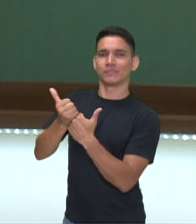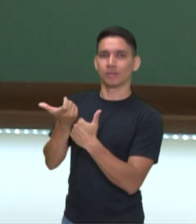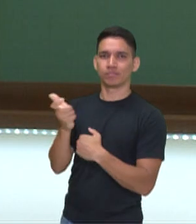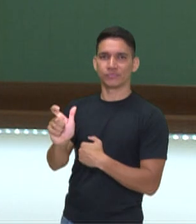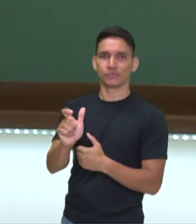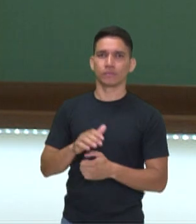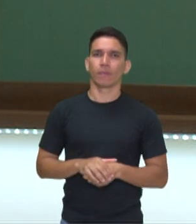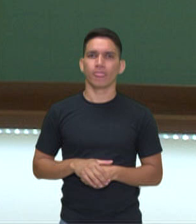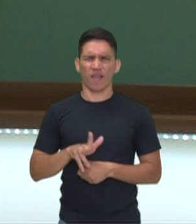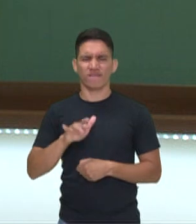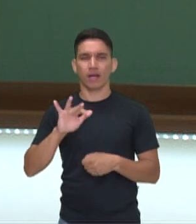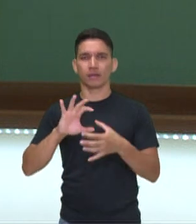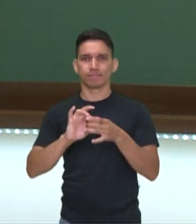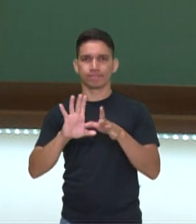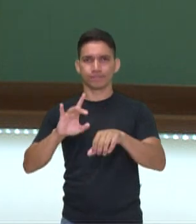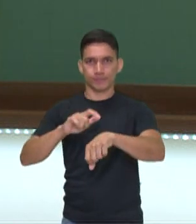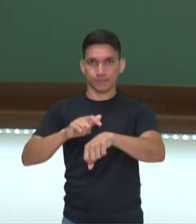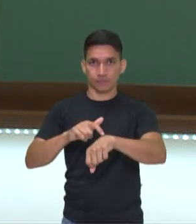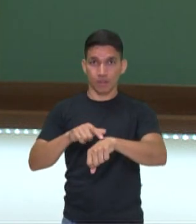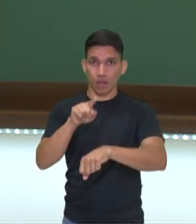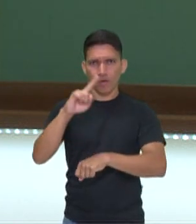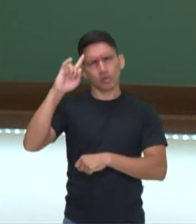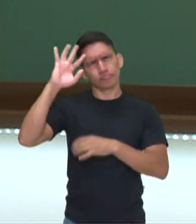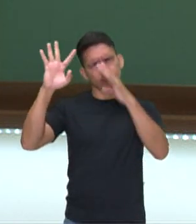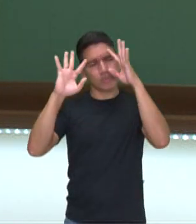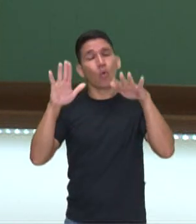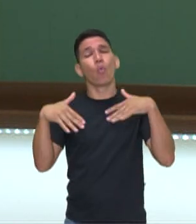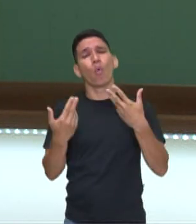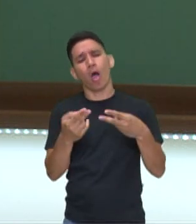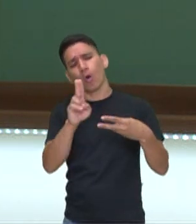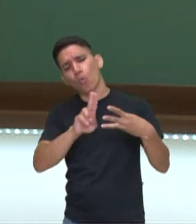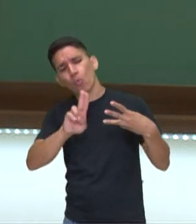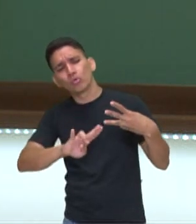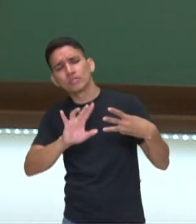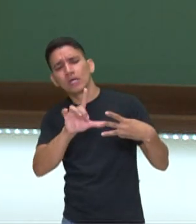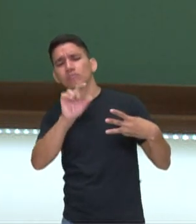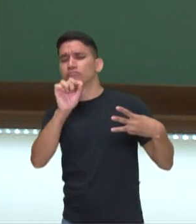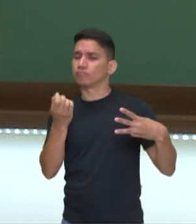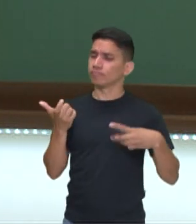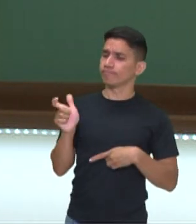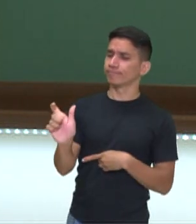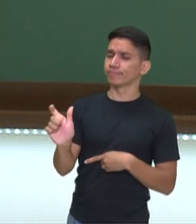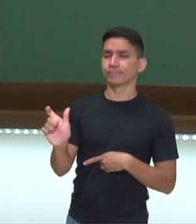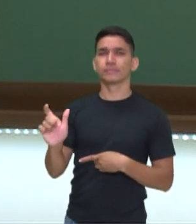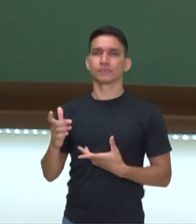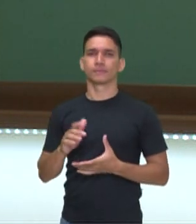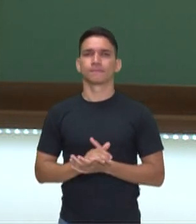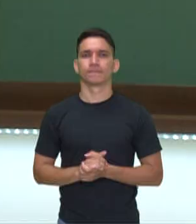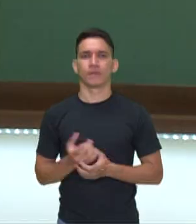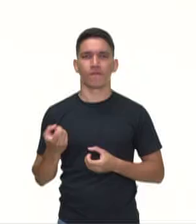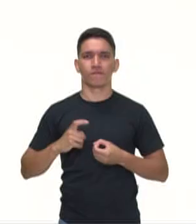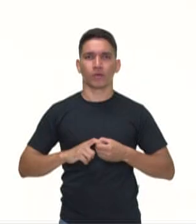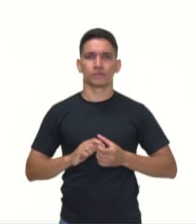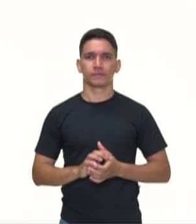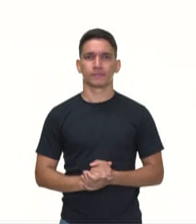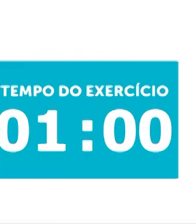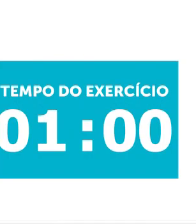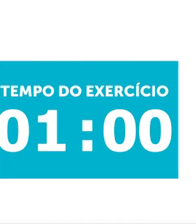Vou dar um tempinho para vocês responderem. Usem uma delas para juntar ou para dar um sentido às frases e a gente já volta.